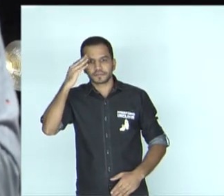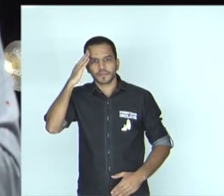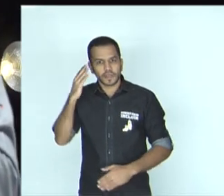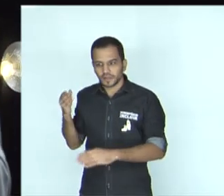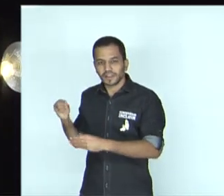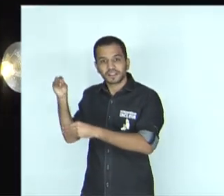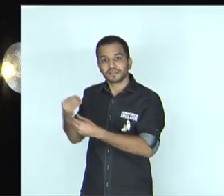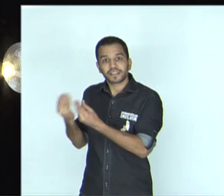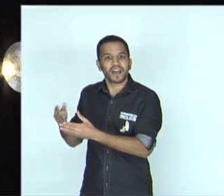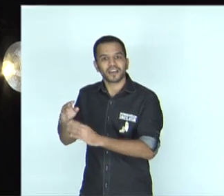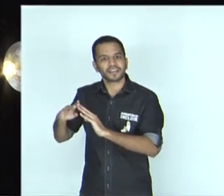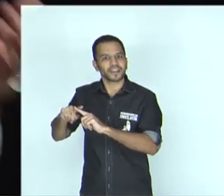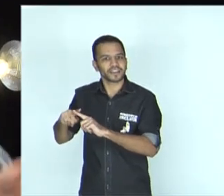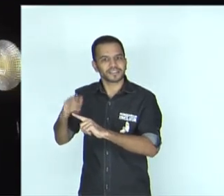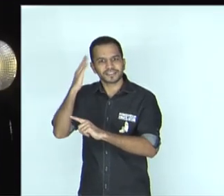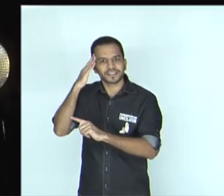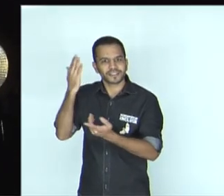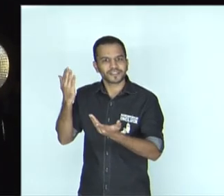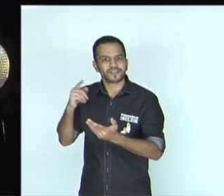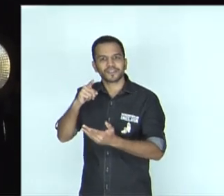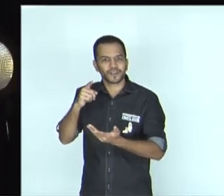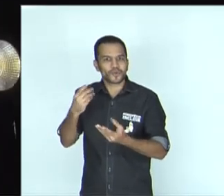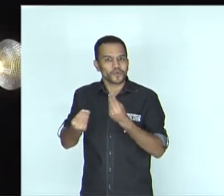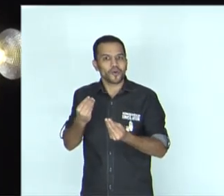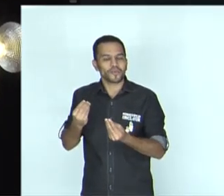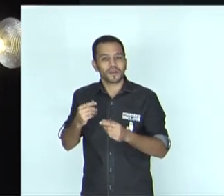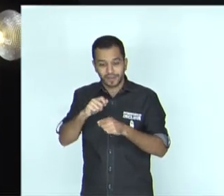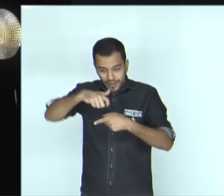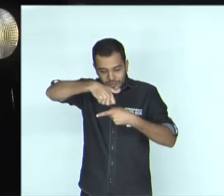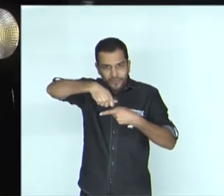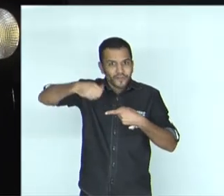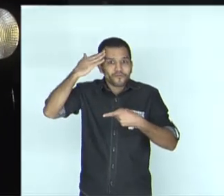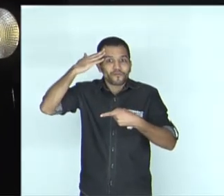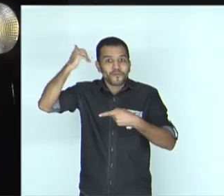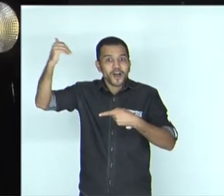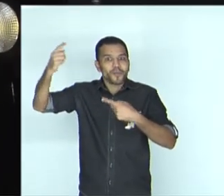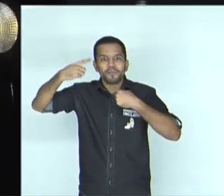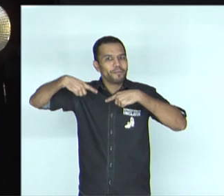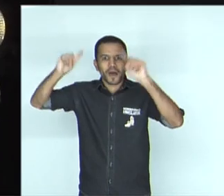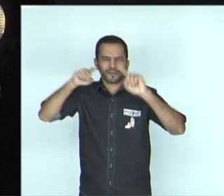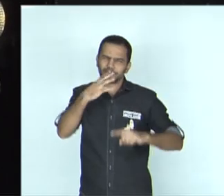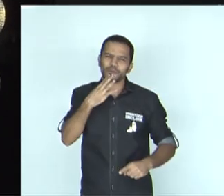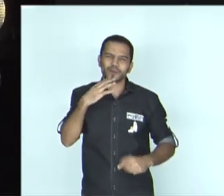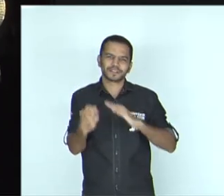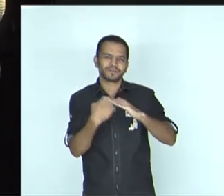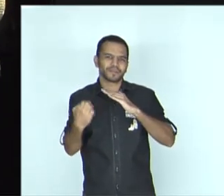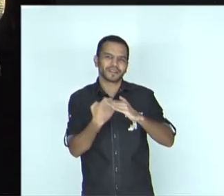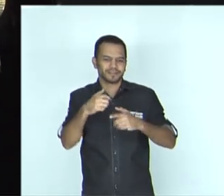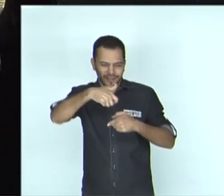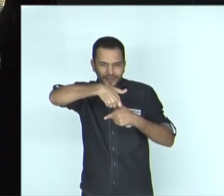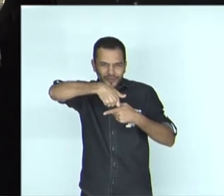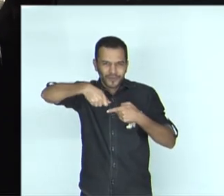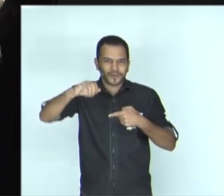Deus. E até hoje você está consumindo coisas Colgate. E tem um monte de coisa que, você, que não está